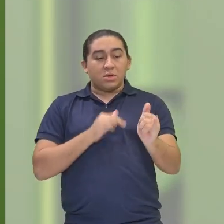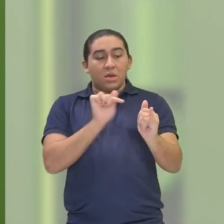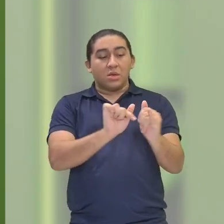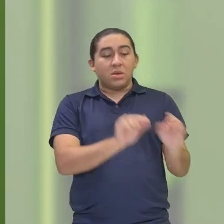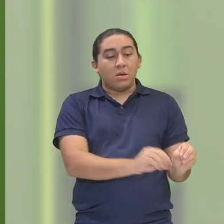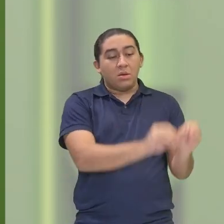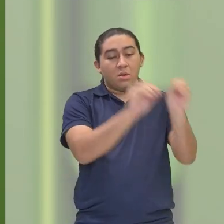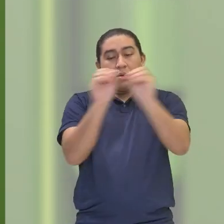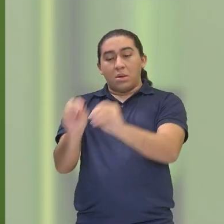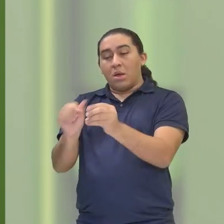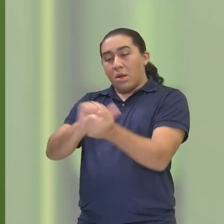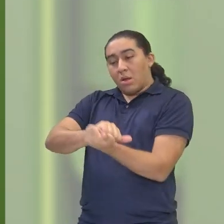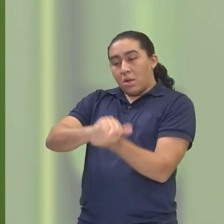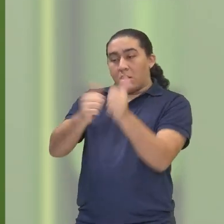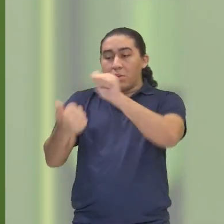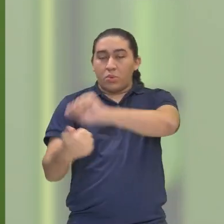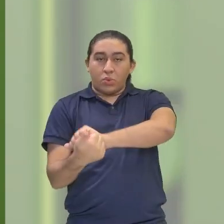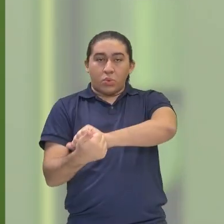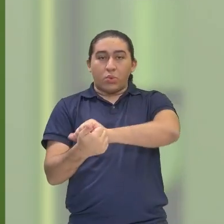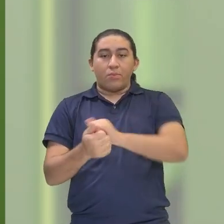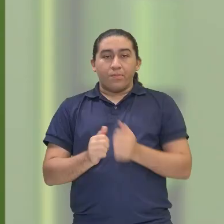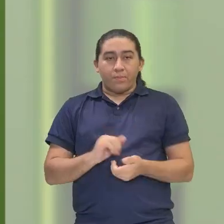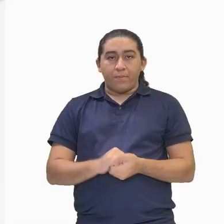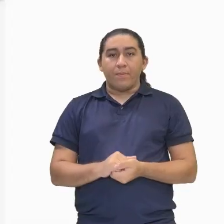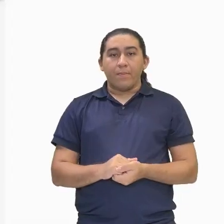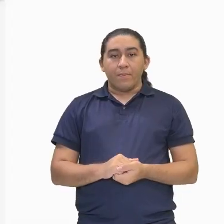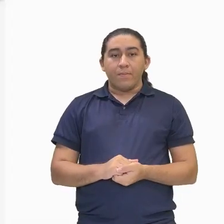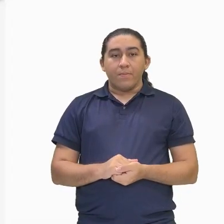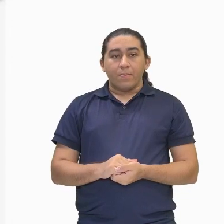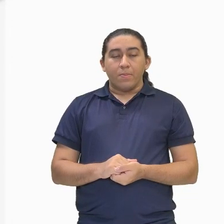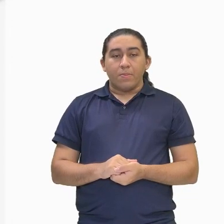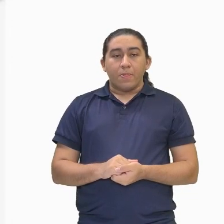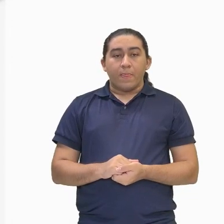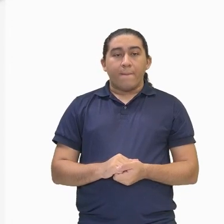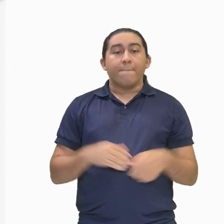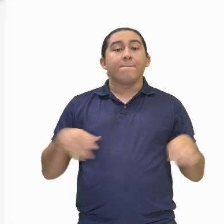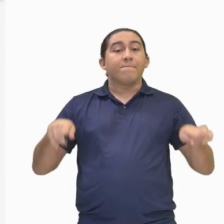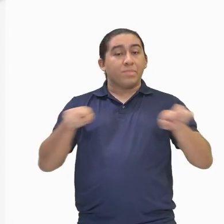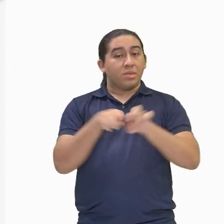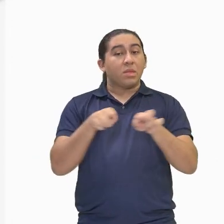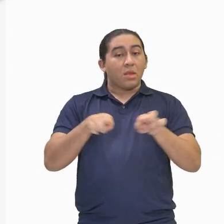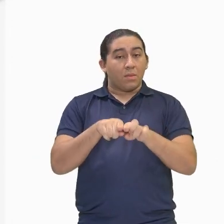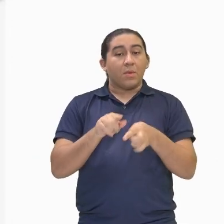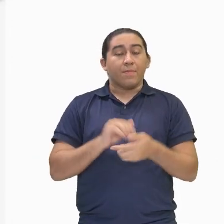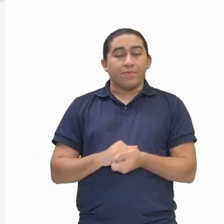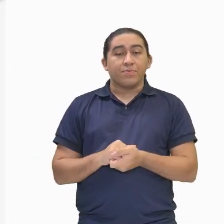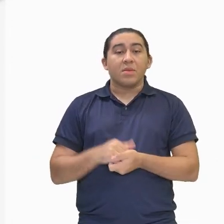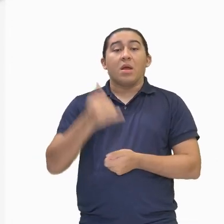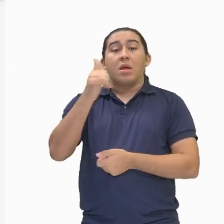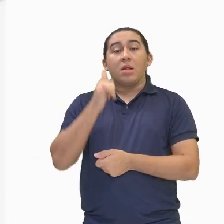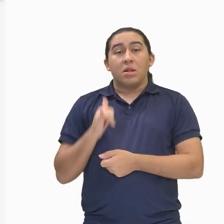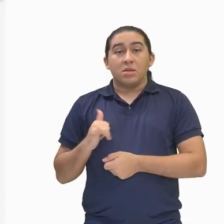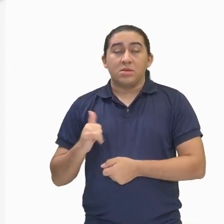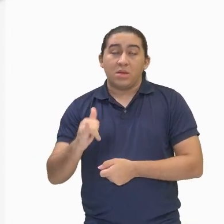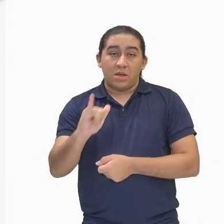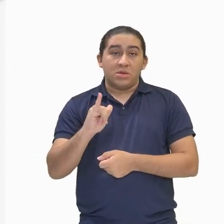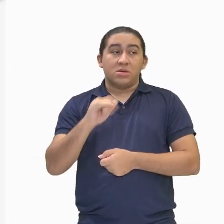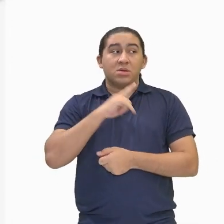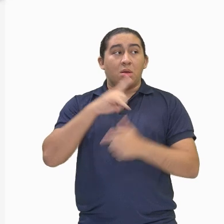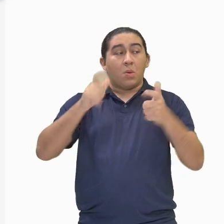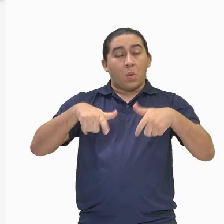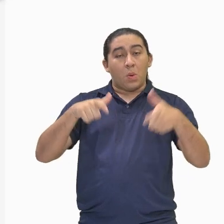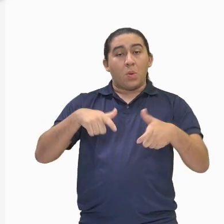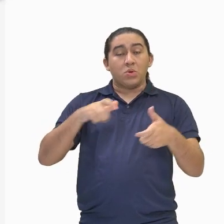transforma em outra. Em grande parte, a energia elétrica é produzida nas